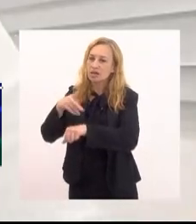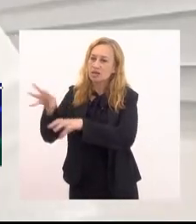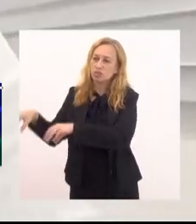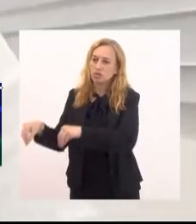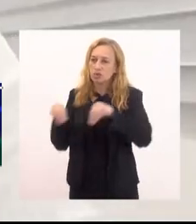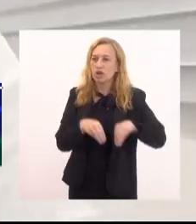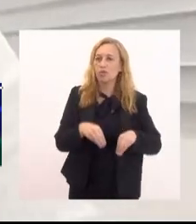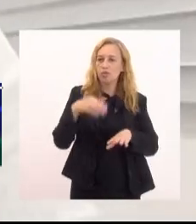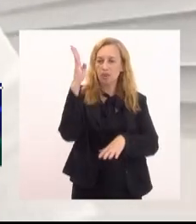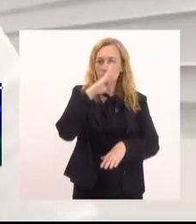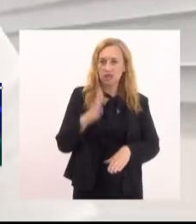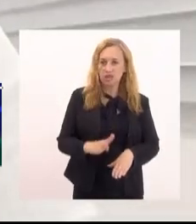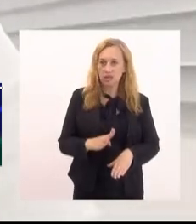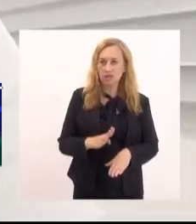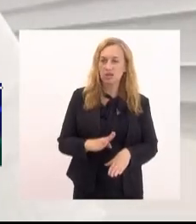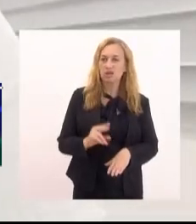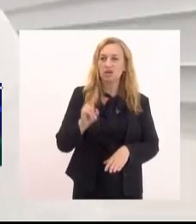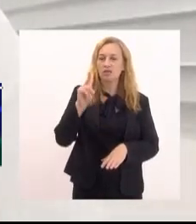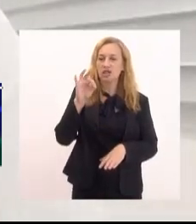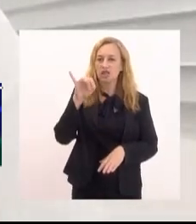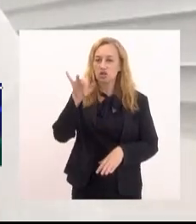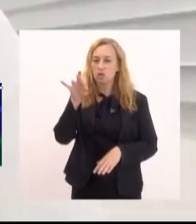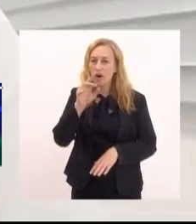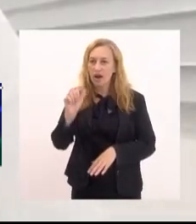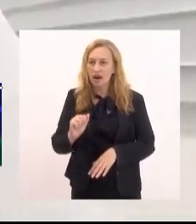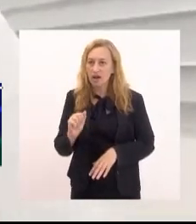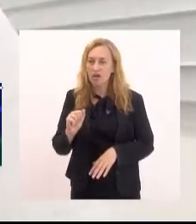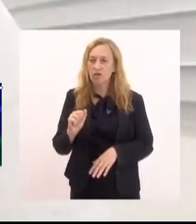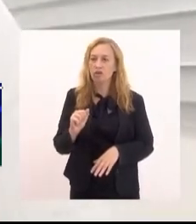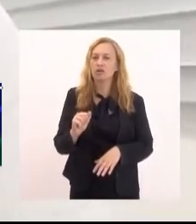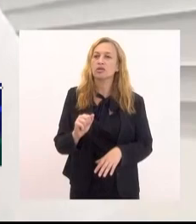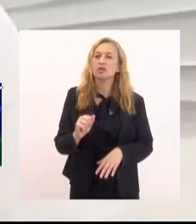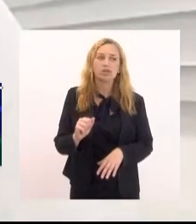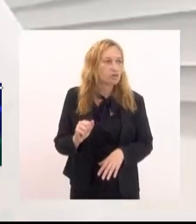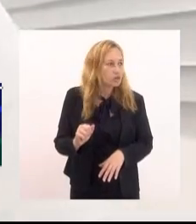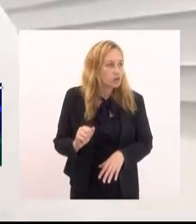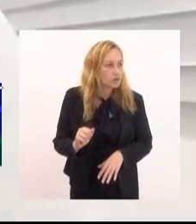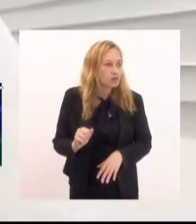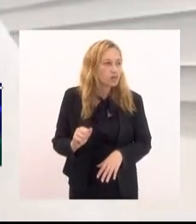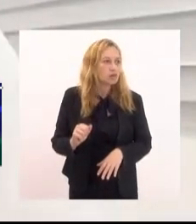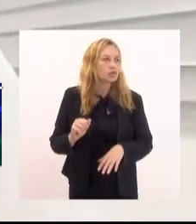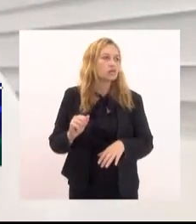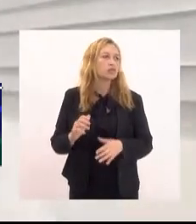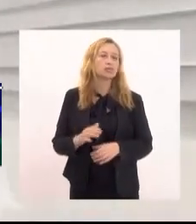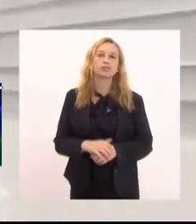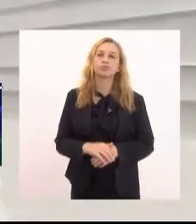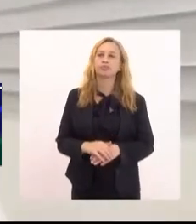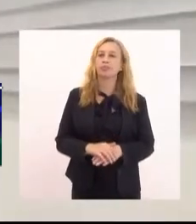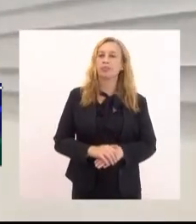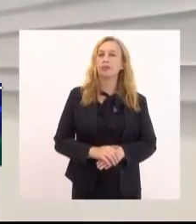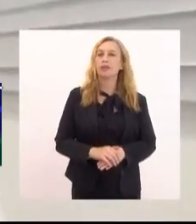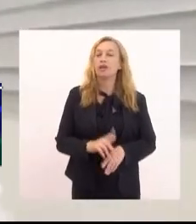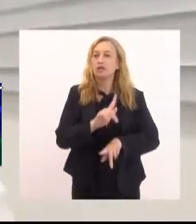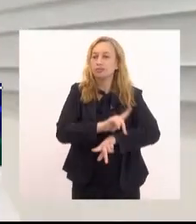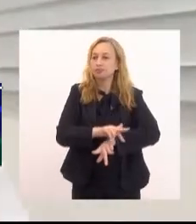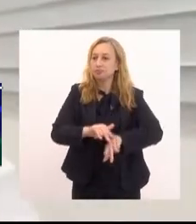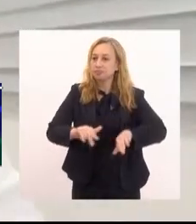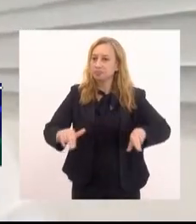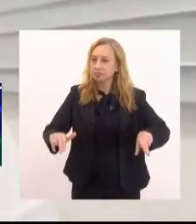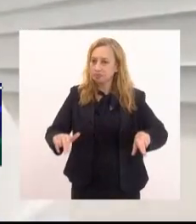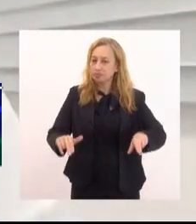Cultural, Venezuela Global, Mauou, Compassiva e Conectadas. Ou seja,